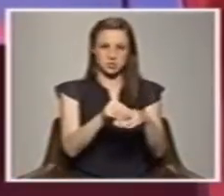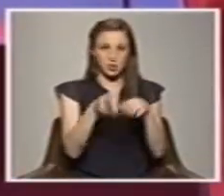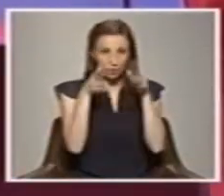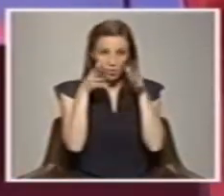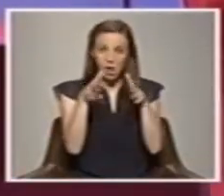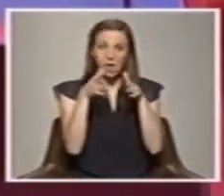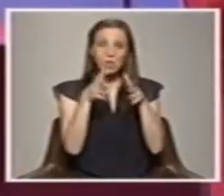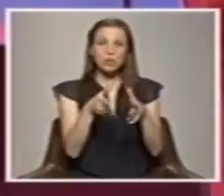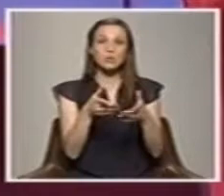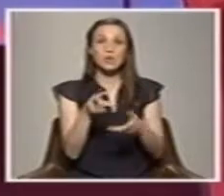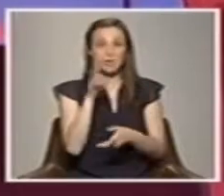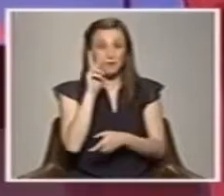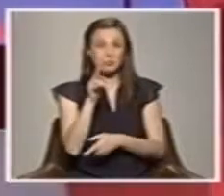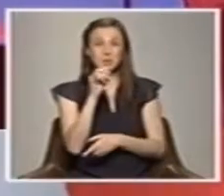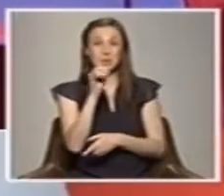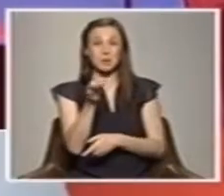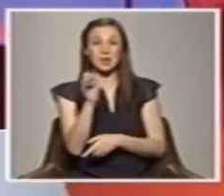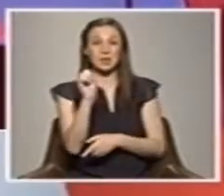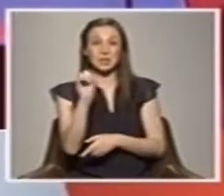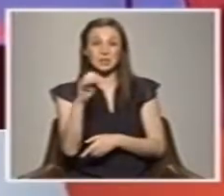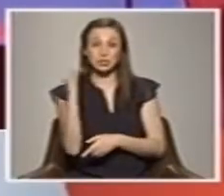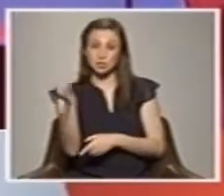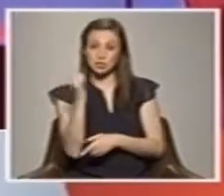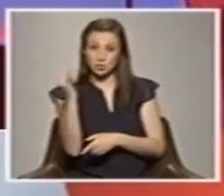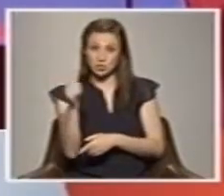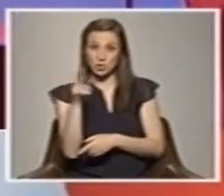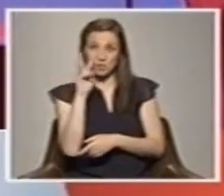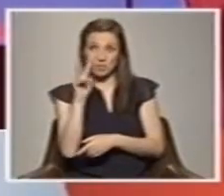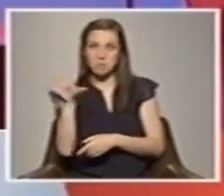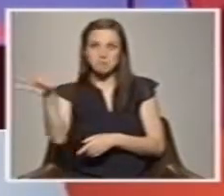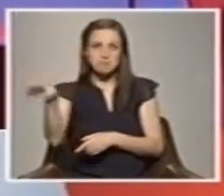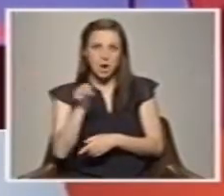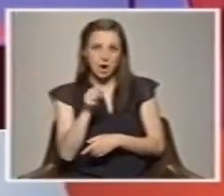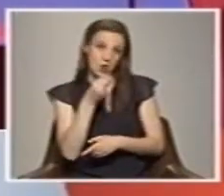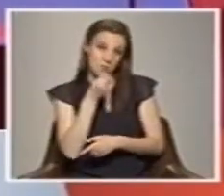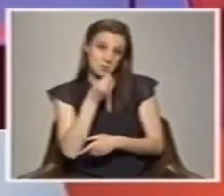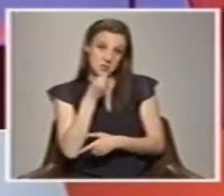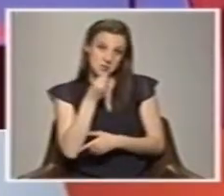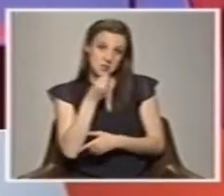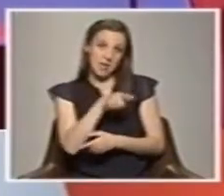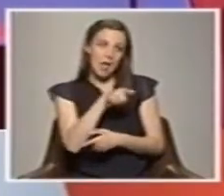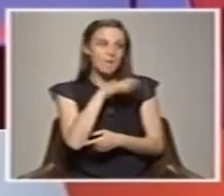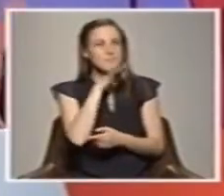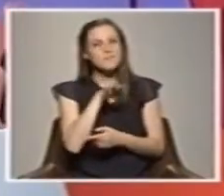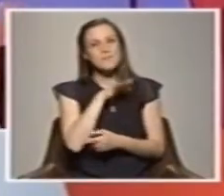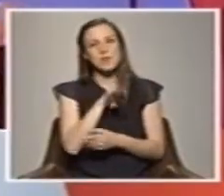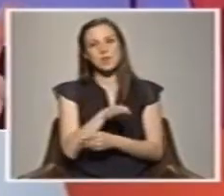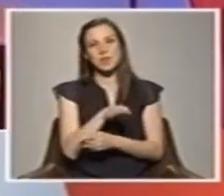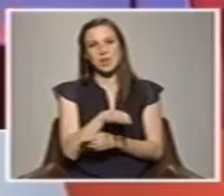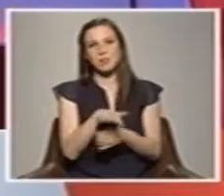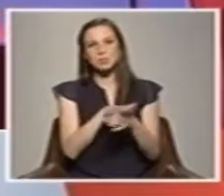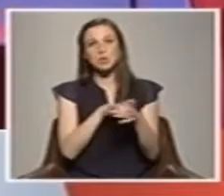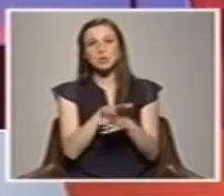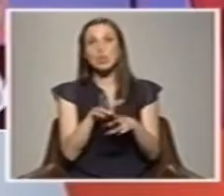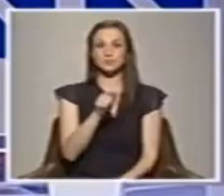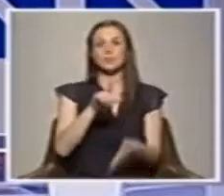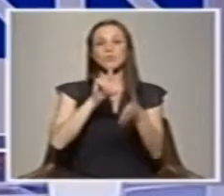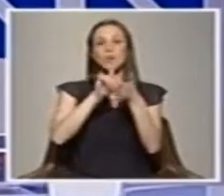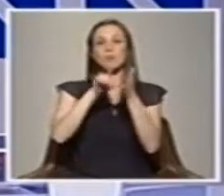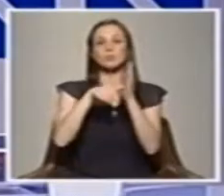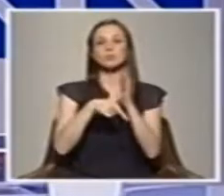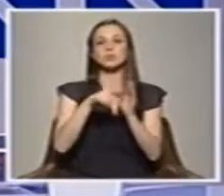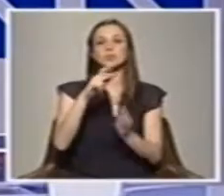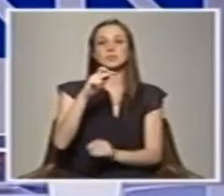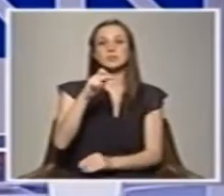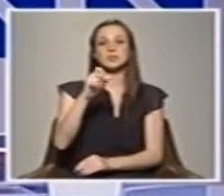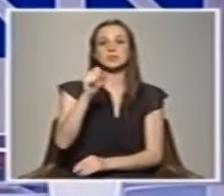nós vemos isso pelas IPSS e pelas organizações do terreno que vão buscar, justamente para estas famílias, para esta nova Bem, realidade. Este é um projeto da Agave. António